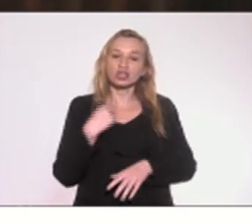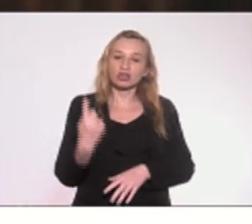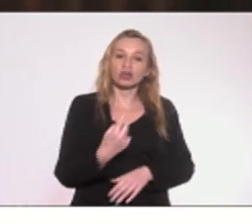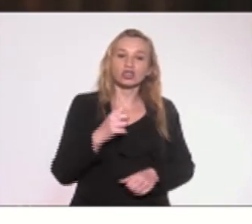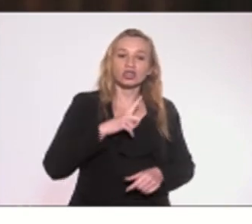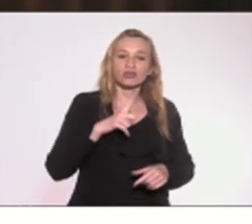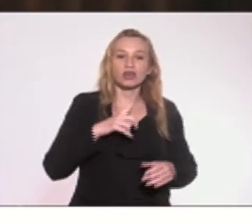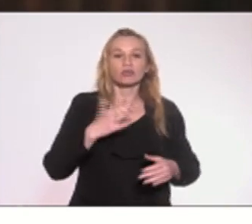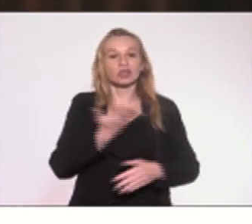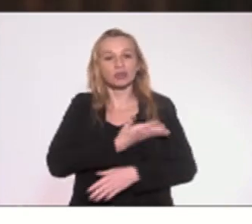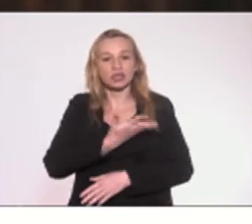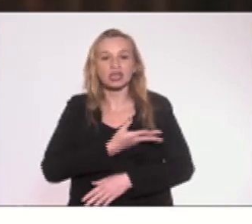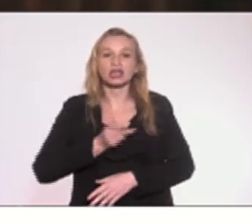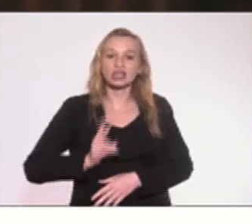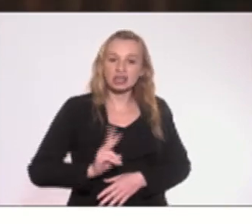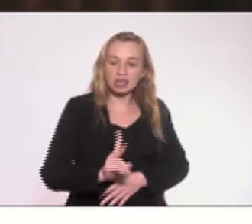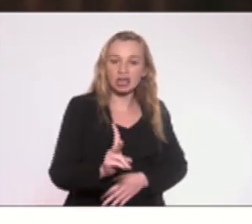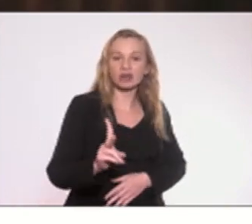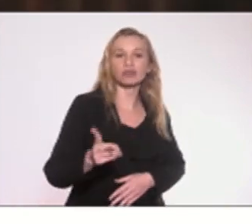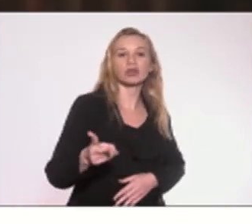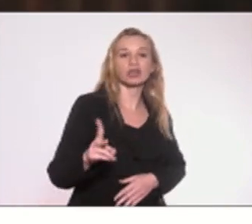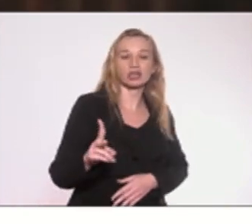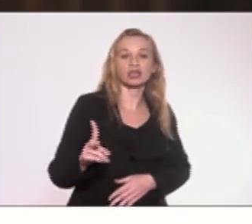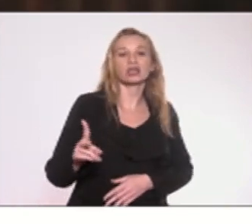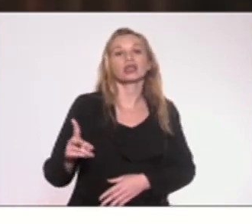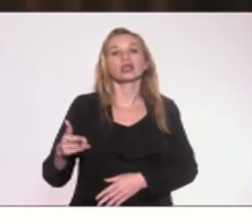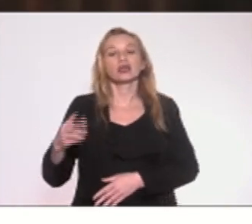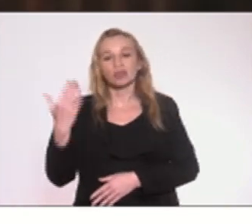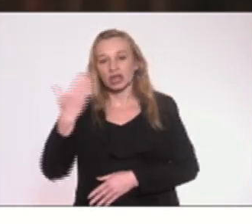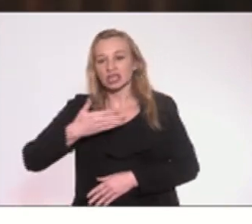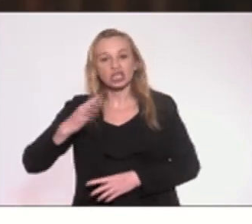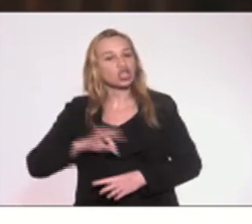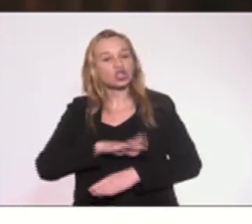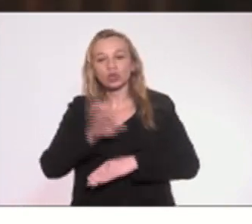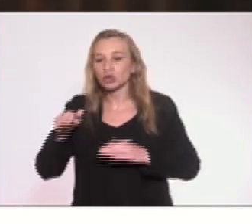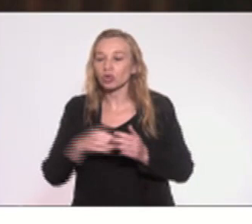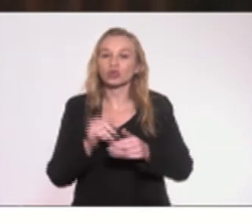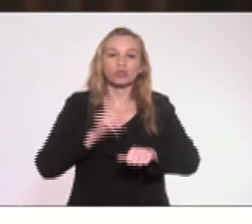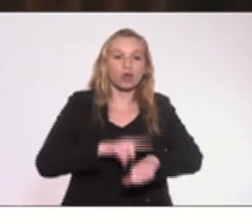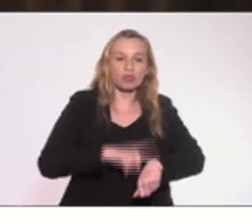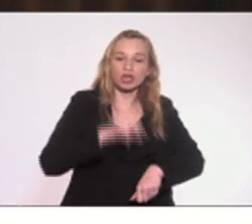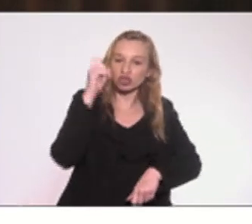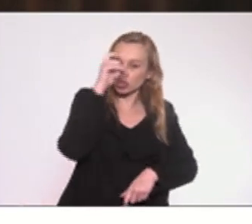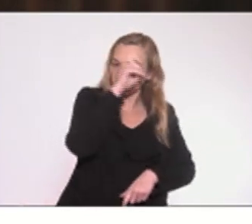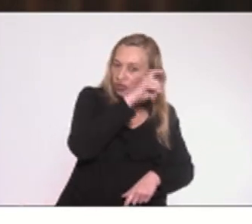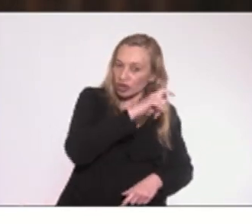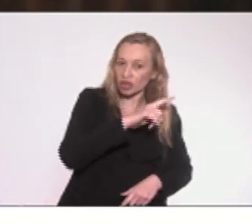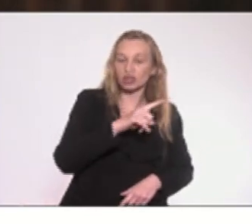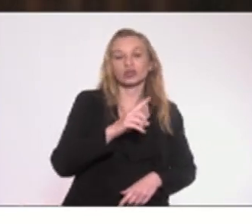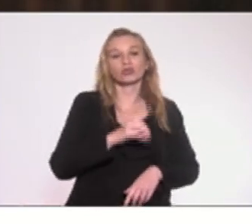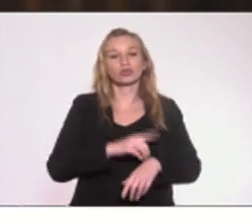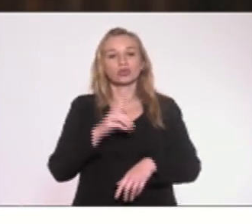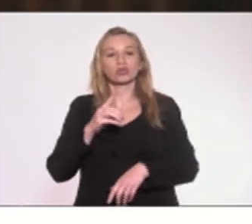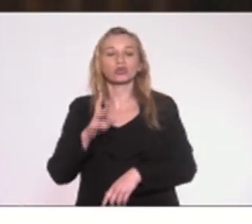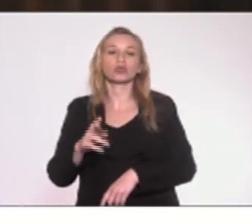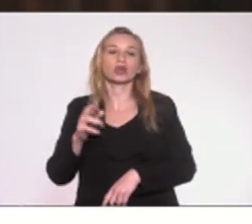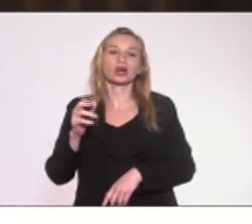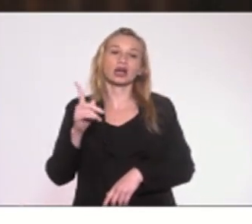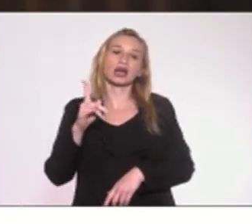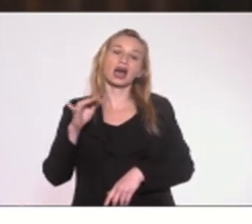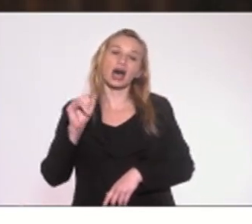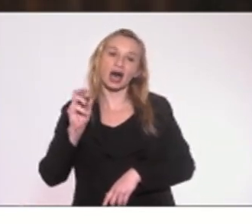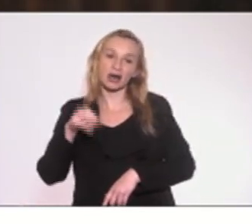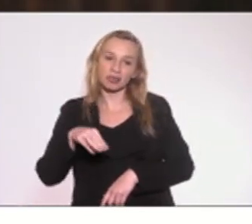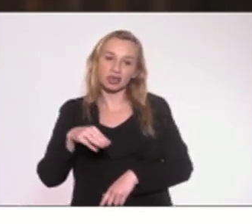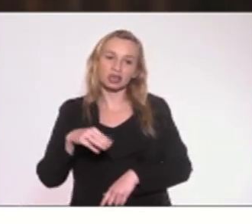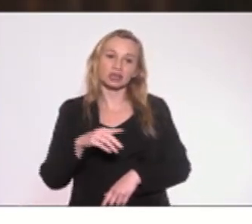grande amizade, sempre presente em todas as dificuldades da Polícia Civil, doutora Carmen estendendo a mão para a Polícia Civil.